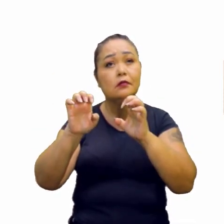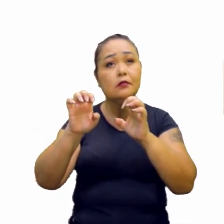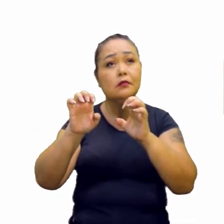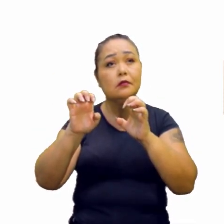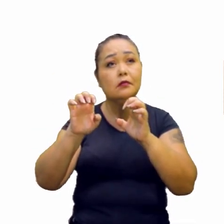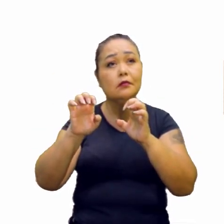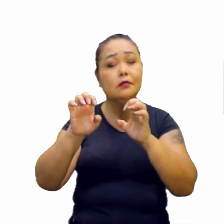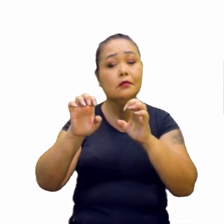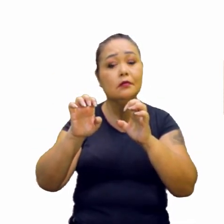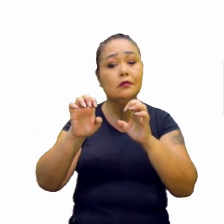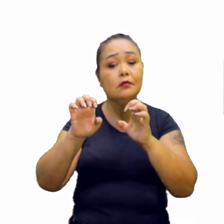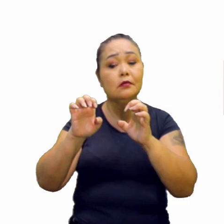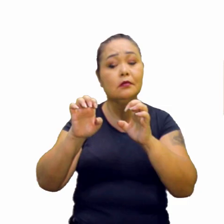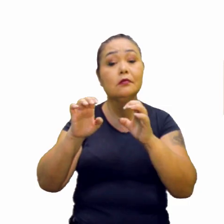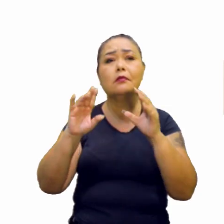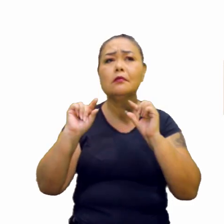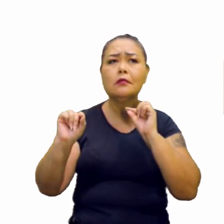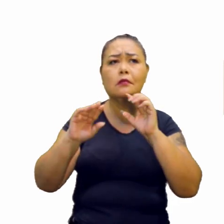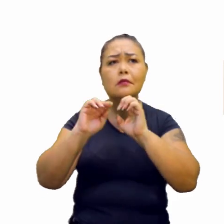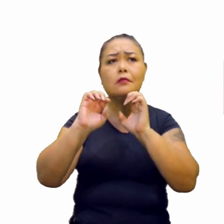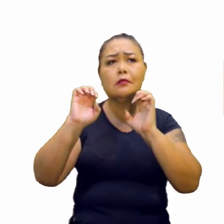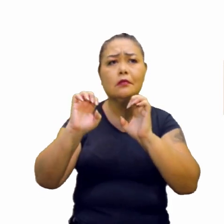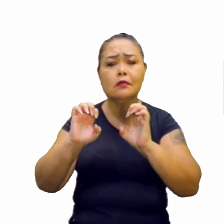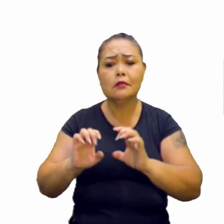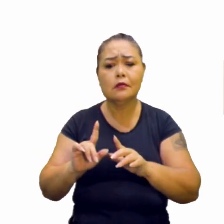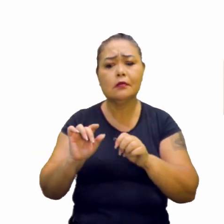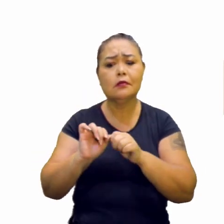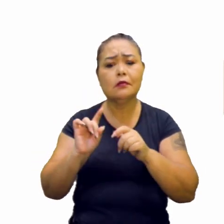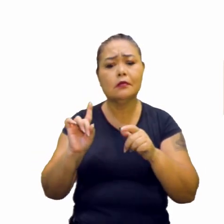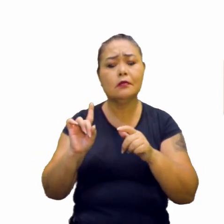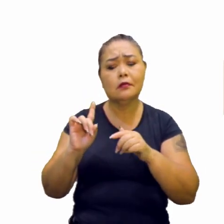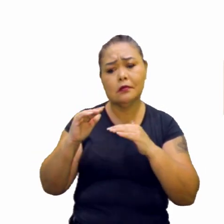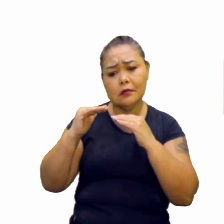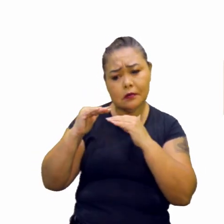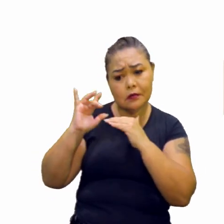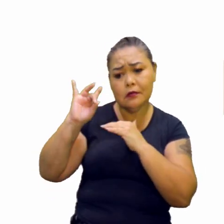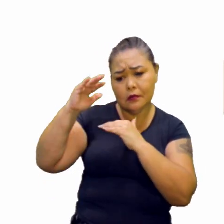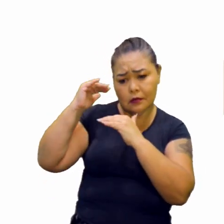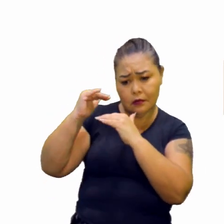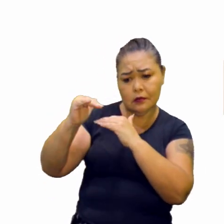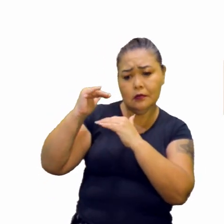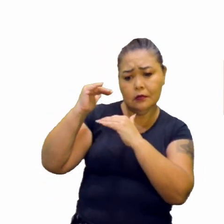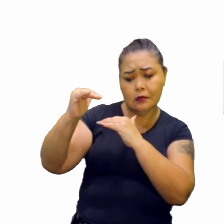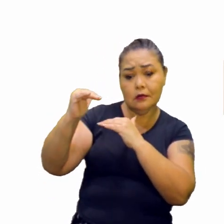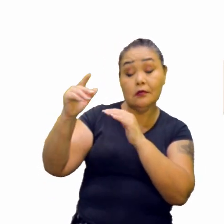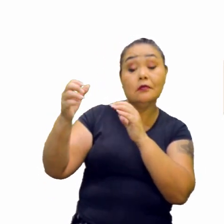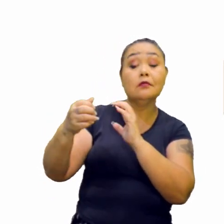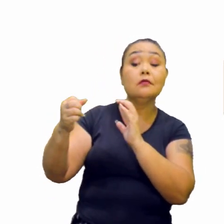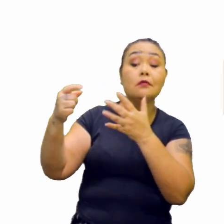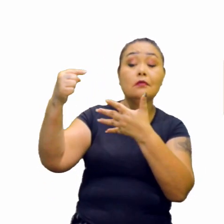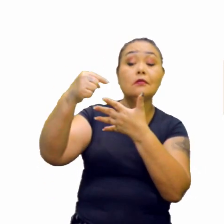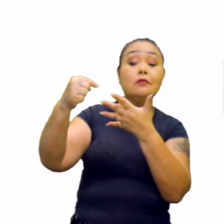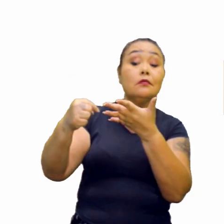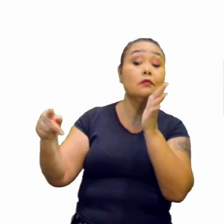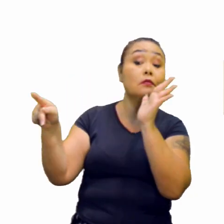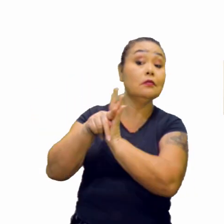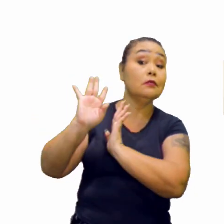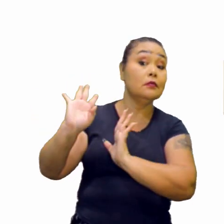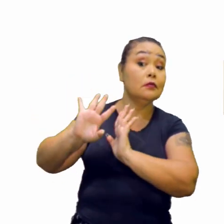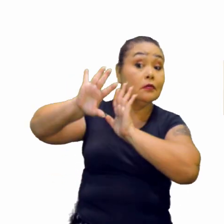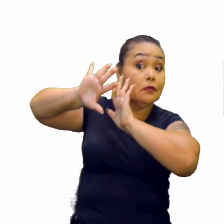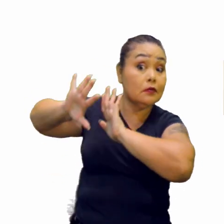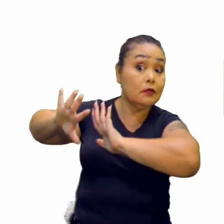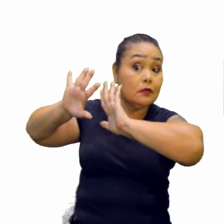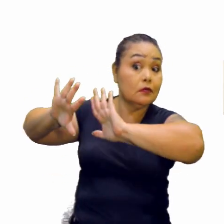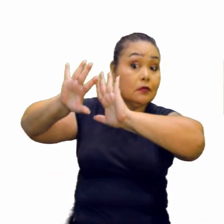que estrutura? As 5 estruturas, cada uma tem propriedades. Essas propriedades têm o